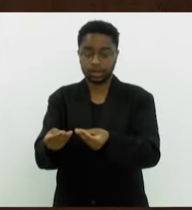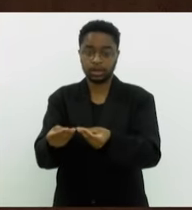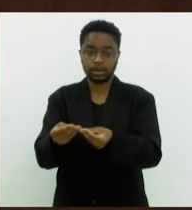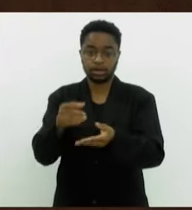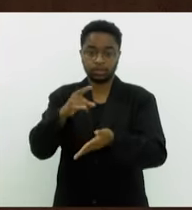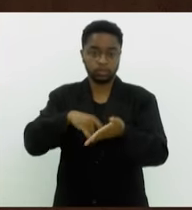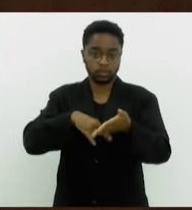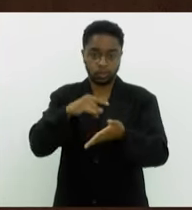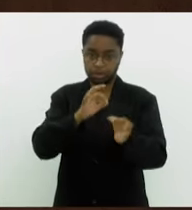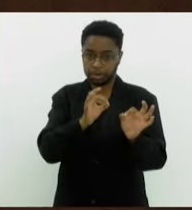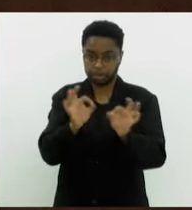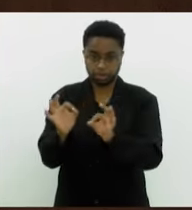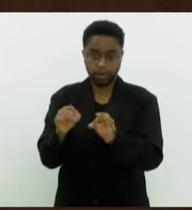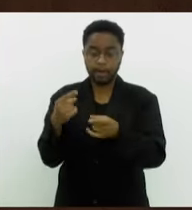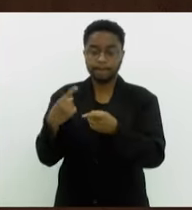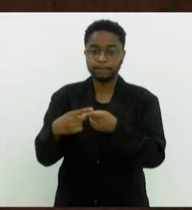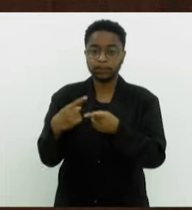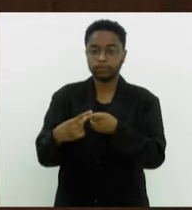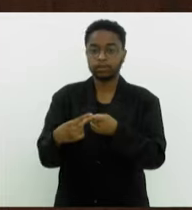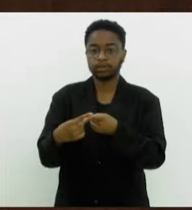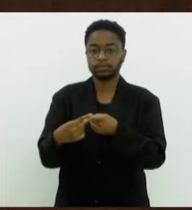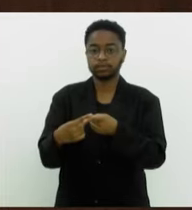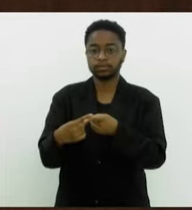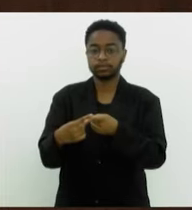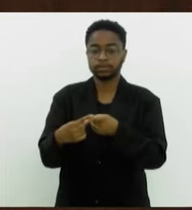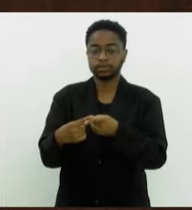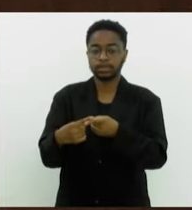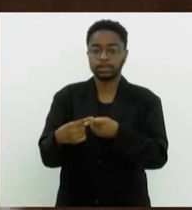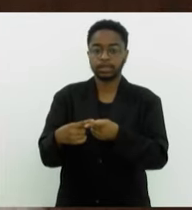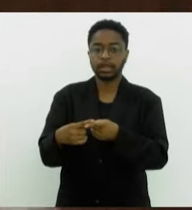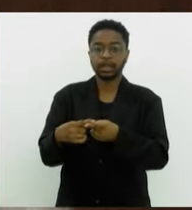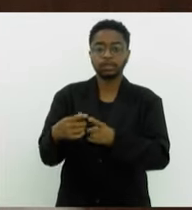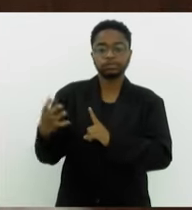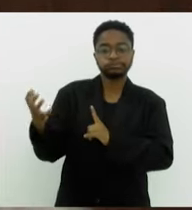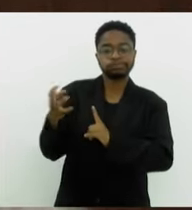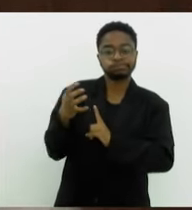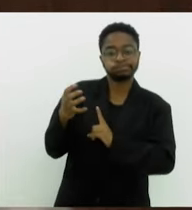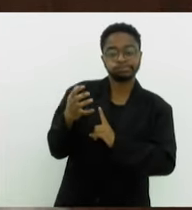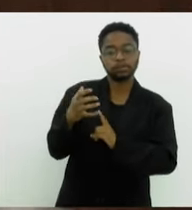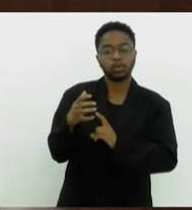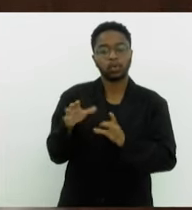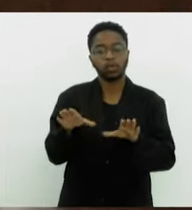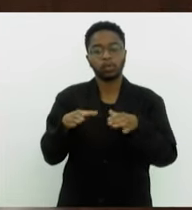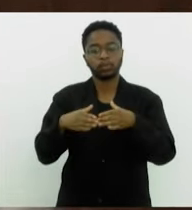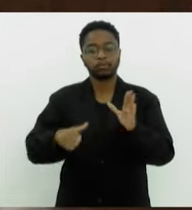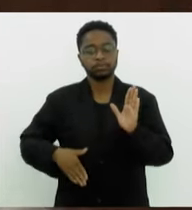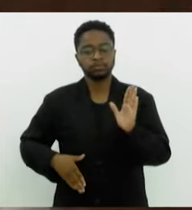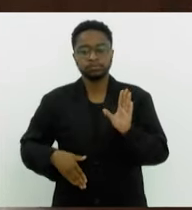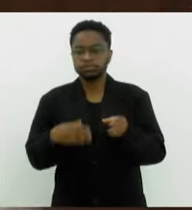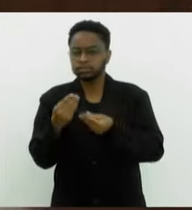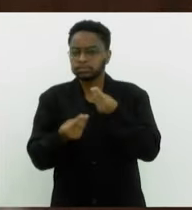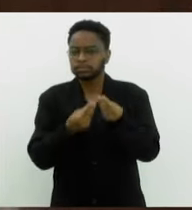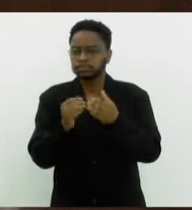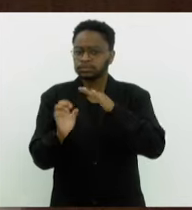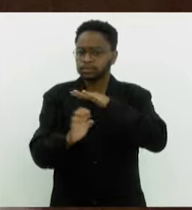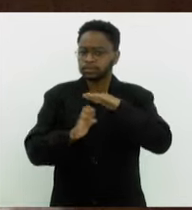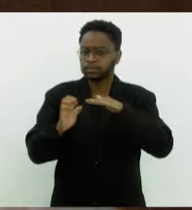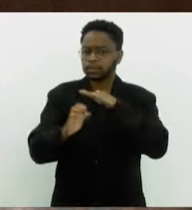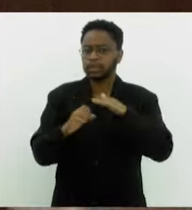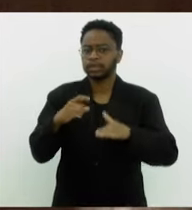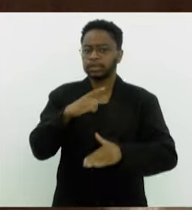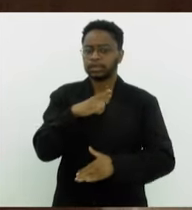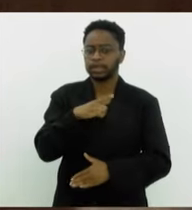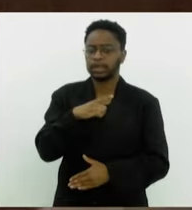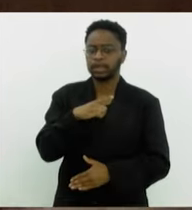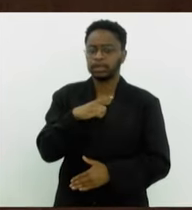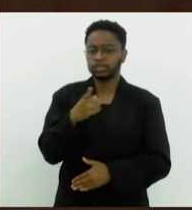sócias na sua sede, porque foi ameaçado pelo tráfico de drogas. Ora, como que uma empresa com capital social de